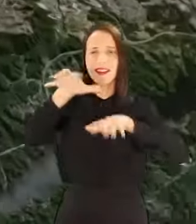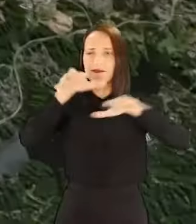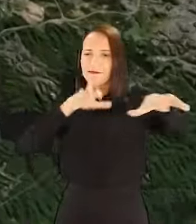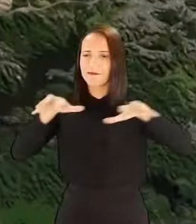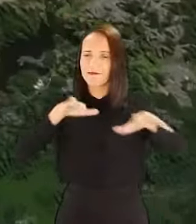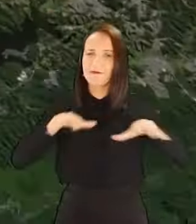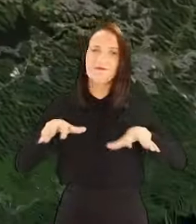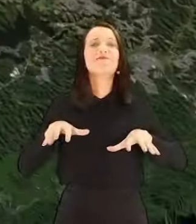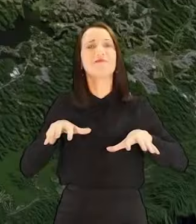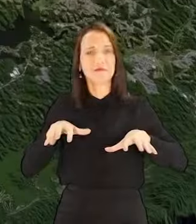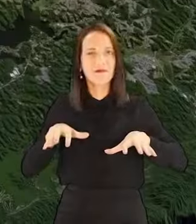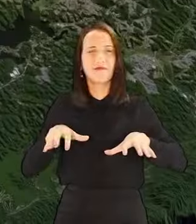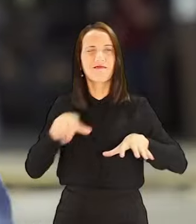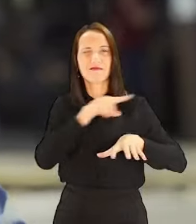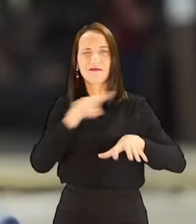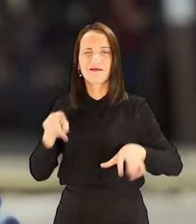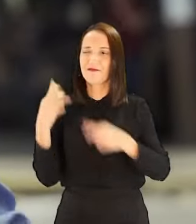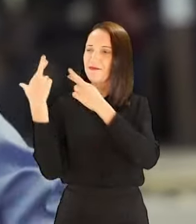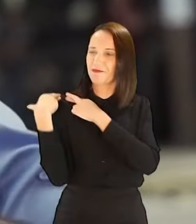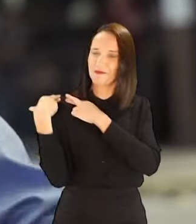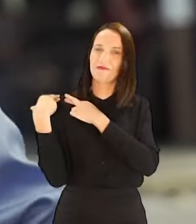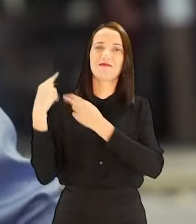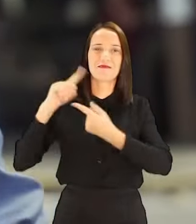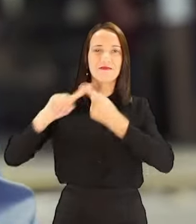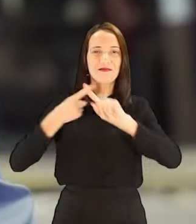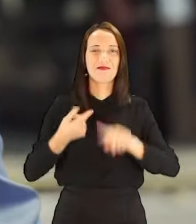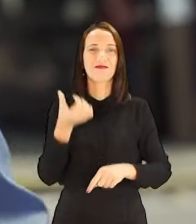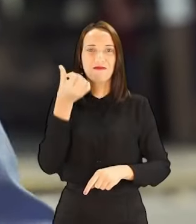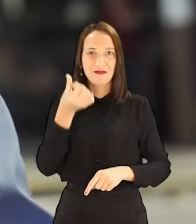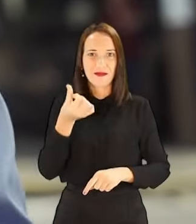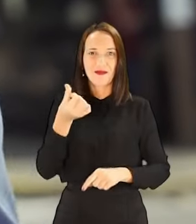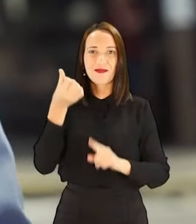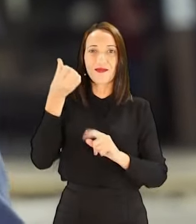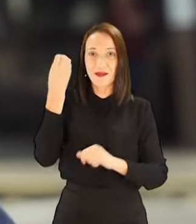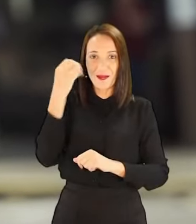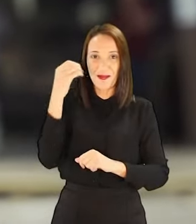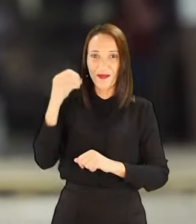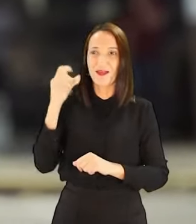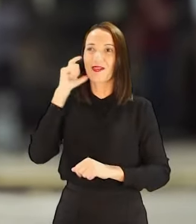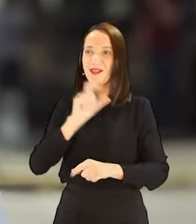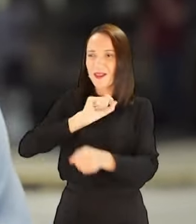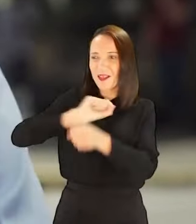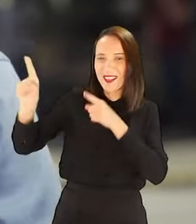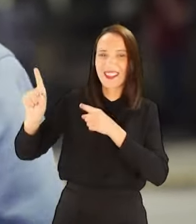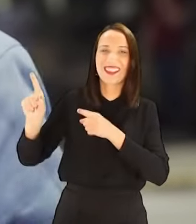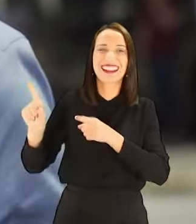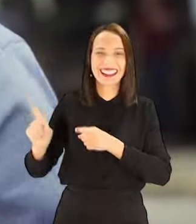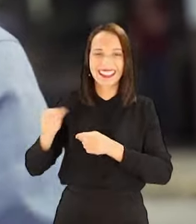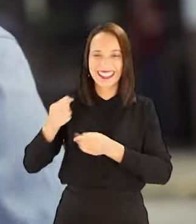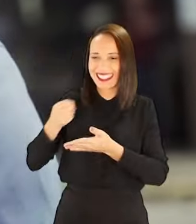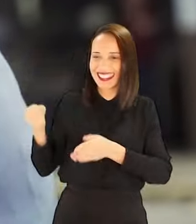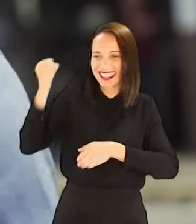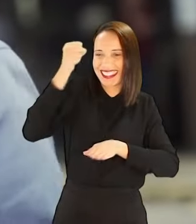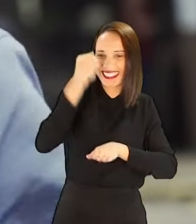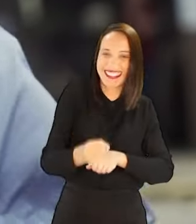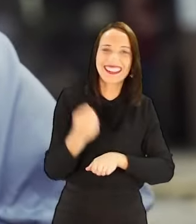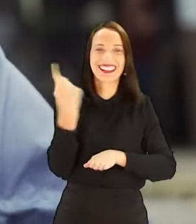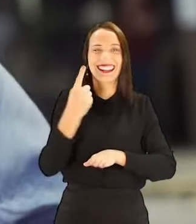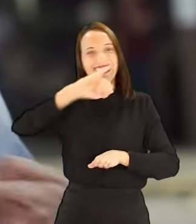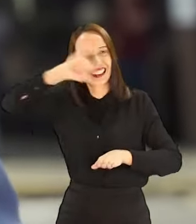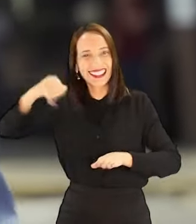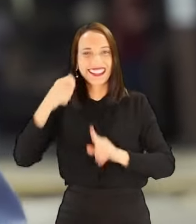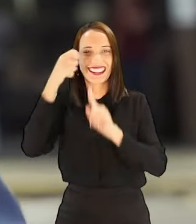e Perimetral Bandeirantes. Então, gente, fica combinado. Dia 6 de outubro, você bota o Ricardo Nunes para correr e